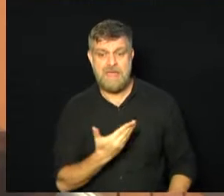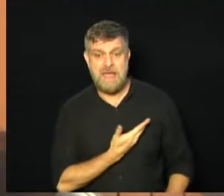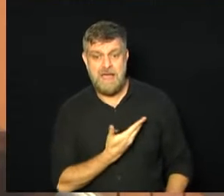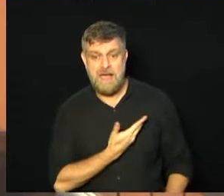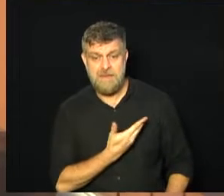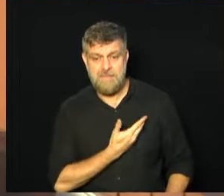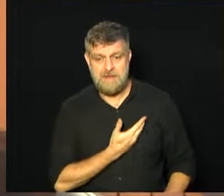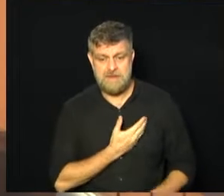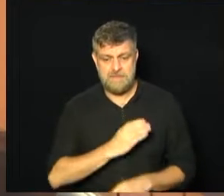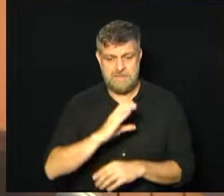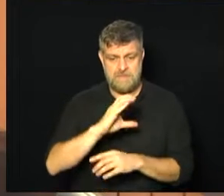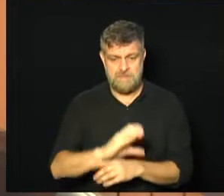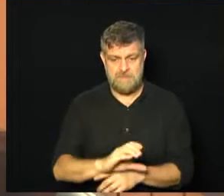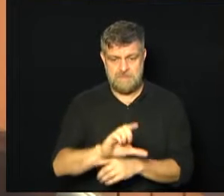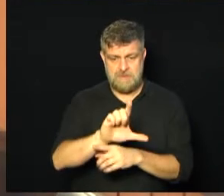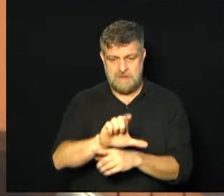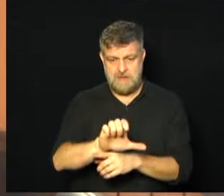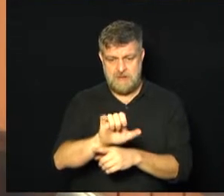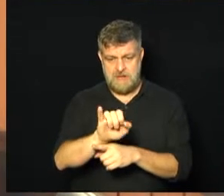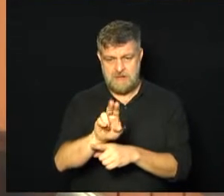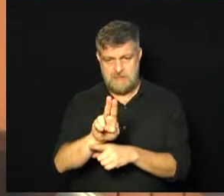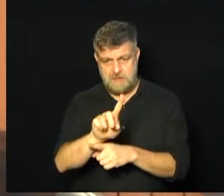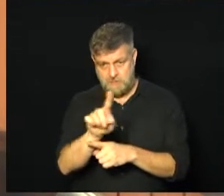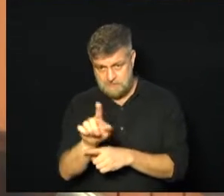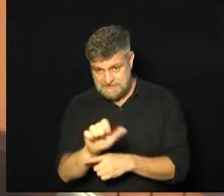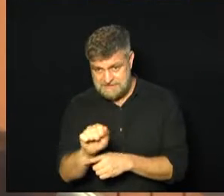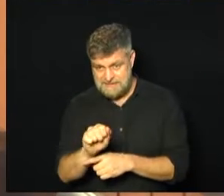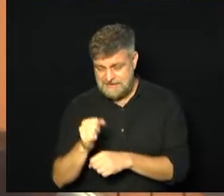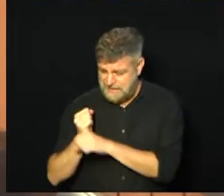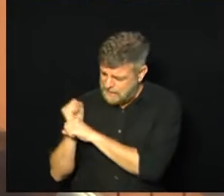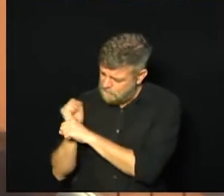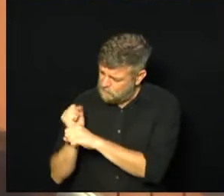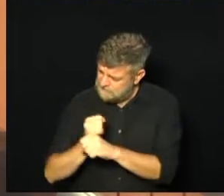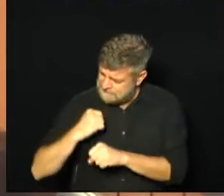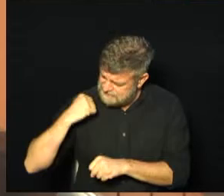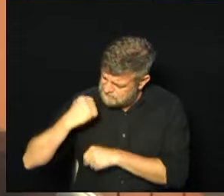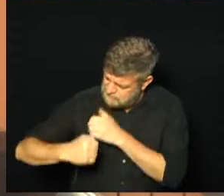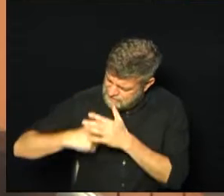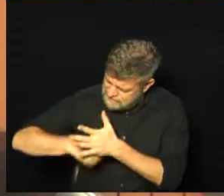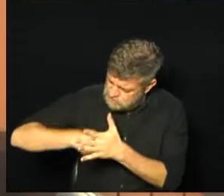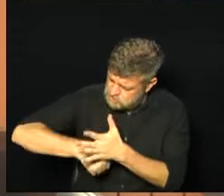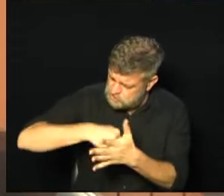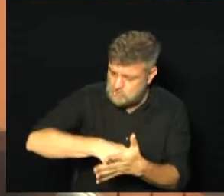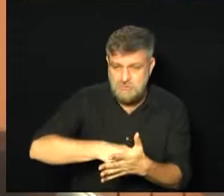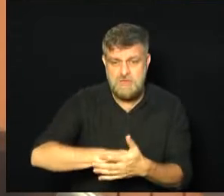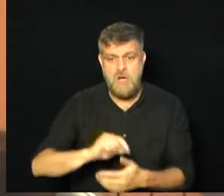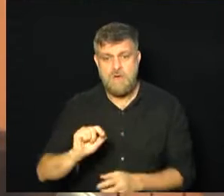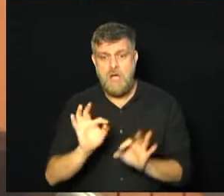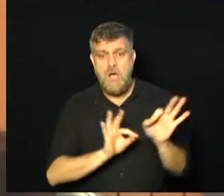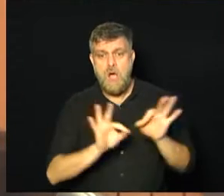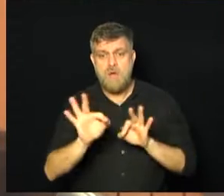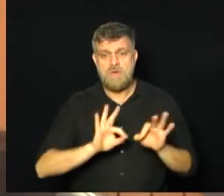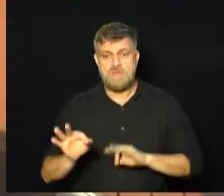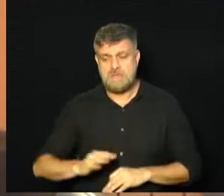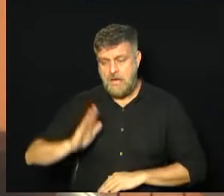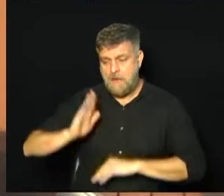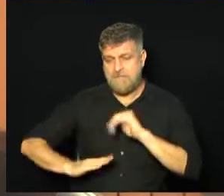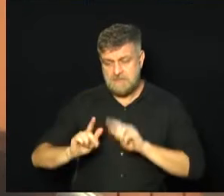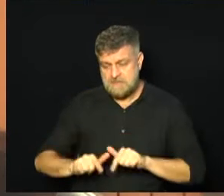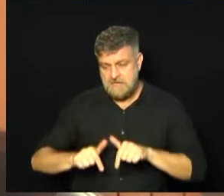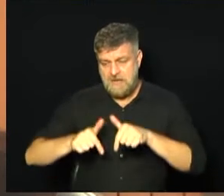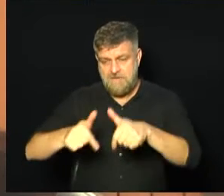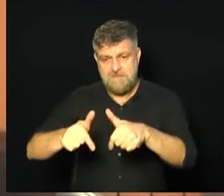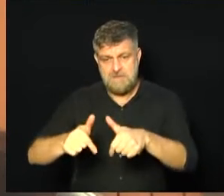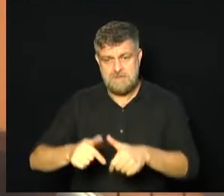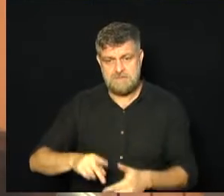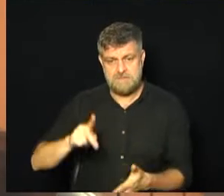sempre, de anos de luta, um projeto que é Ações Afirmativas para Além